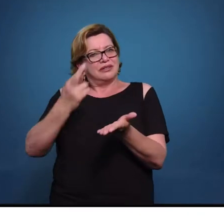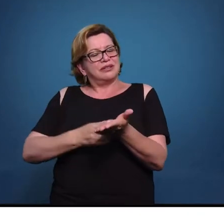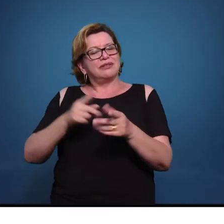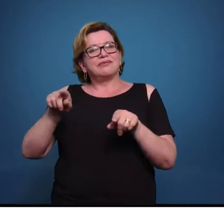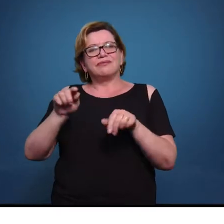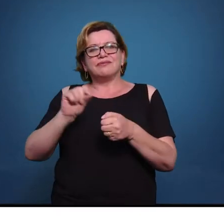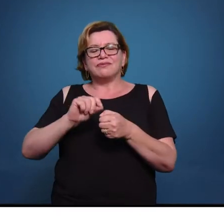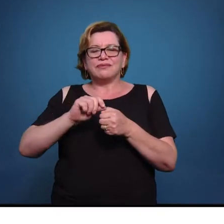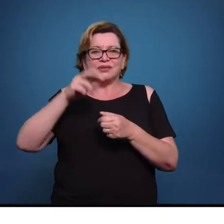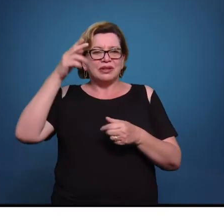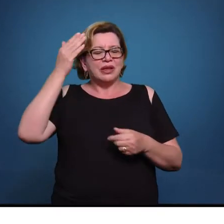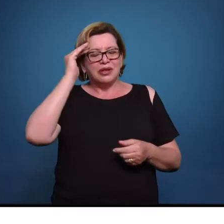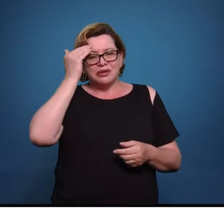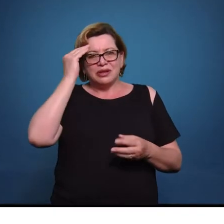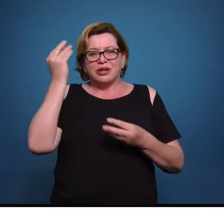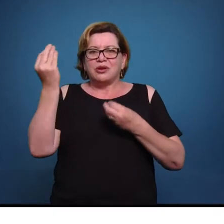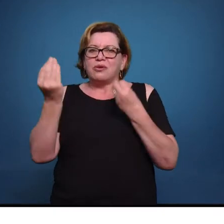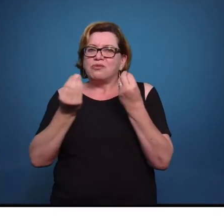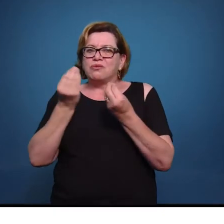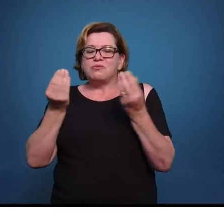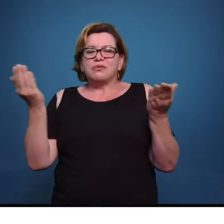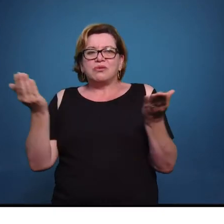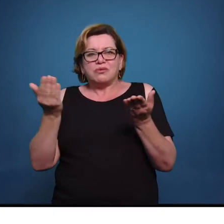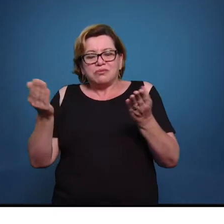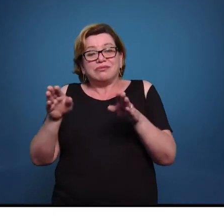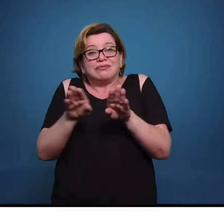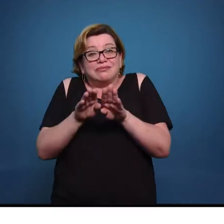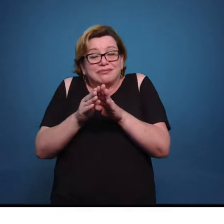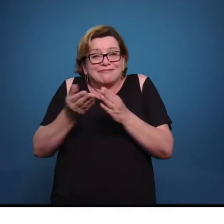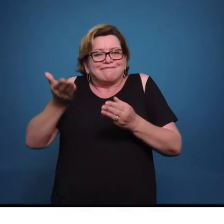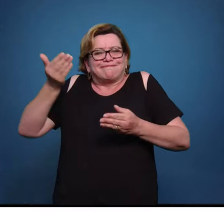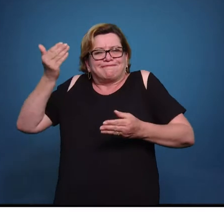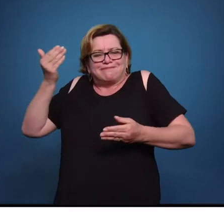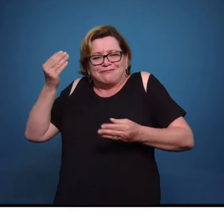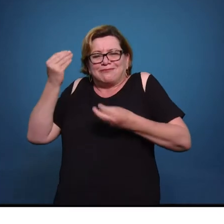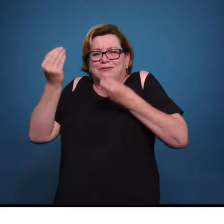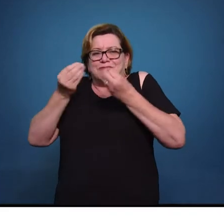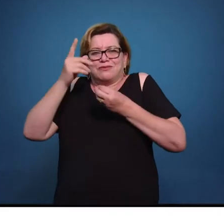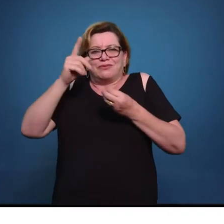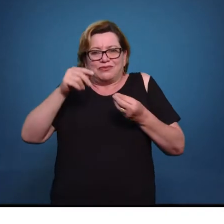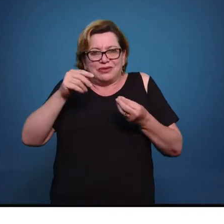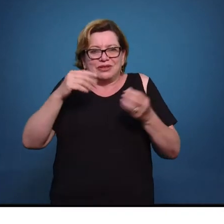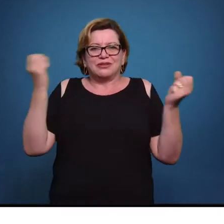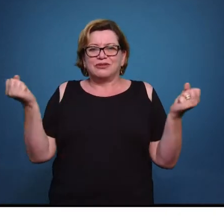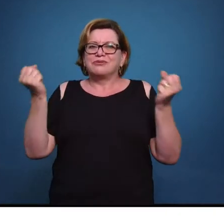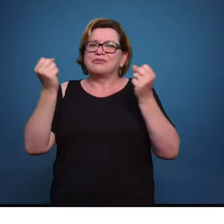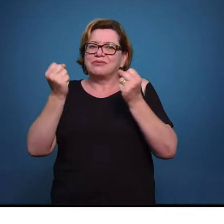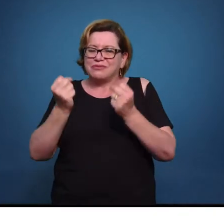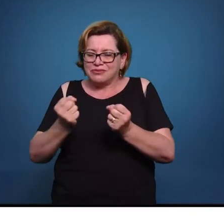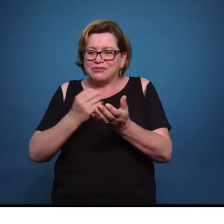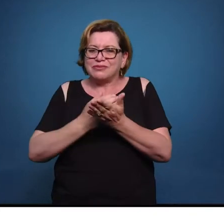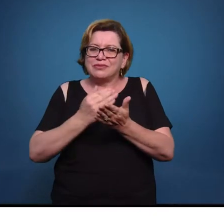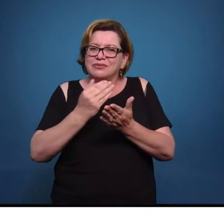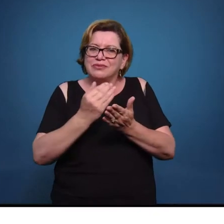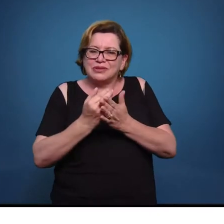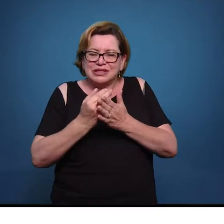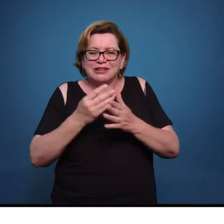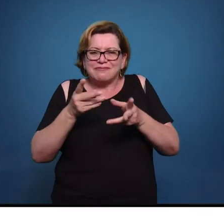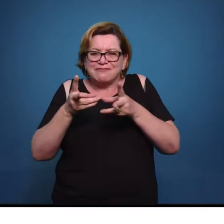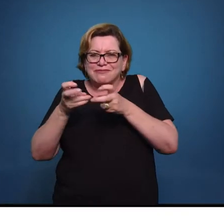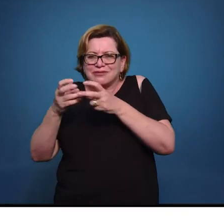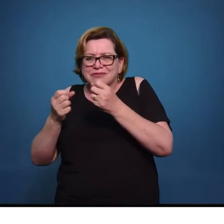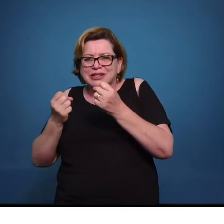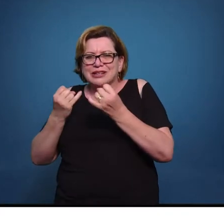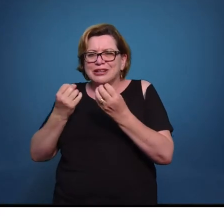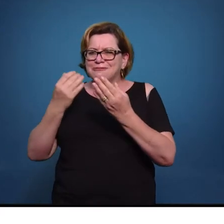quanto 100 anos atrás, por exemplo. E o mais importante, nós podemos, a partir destas fontes, cruzarmos